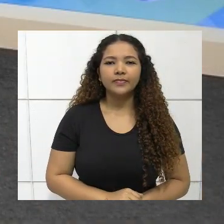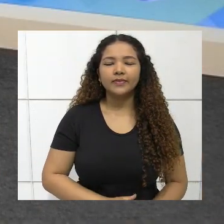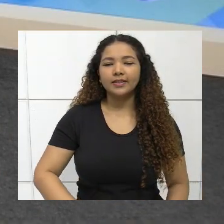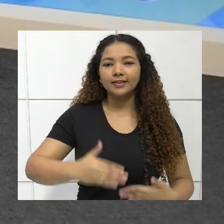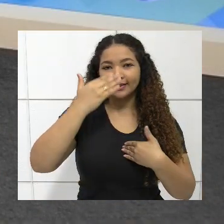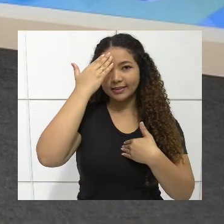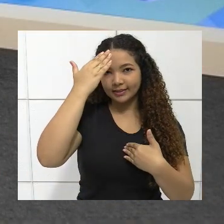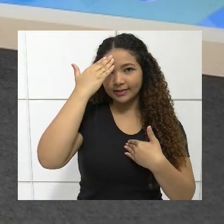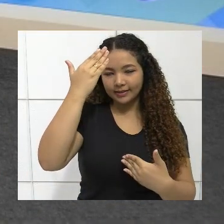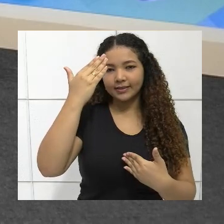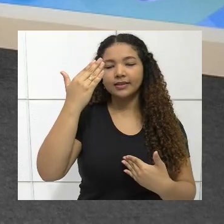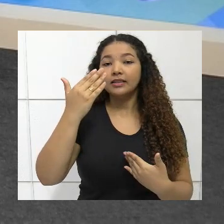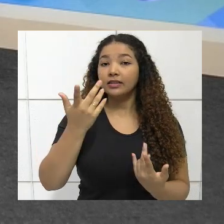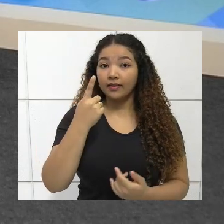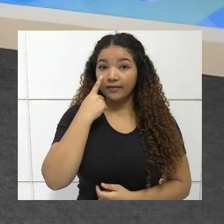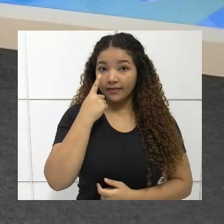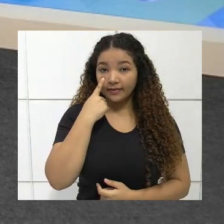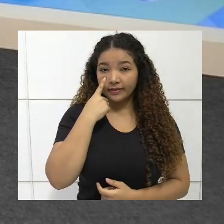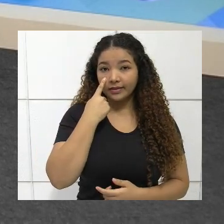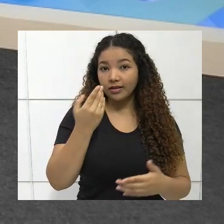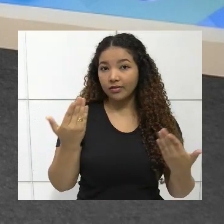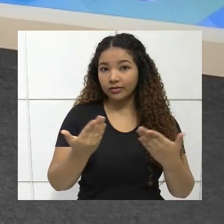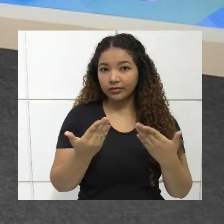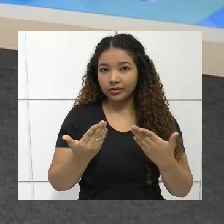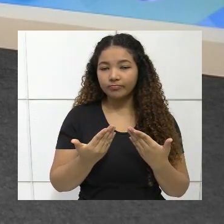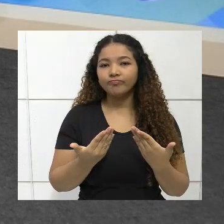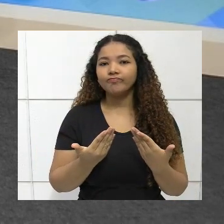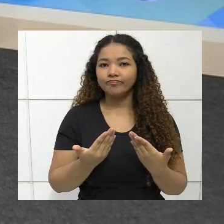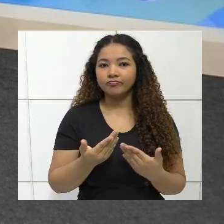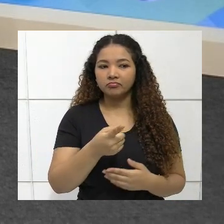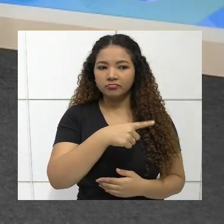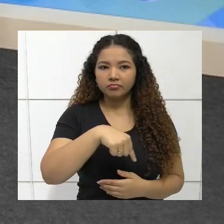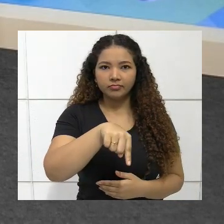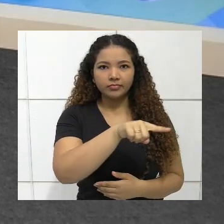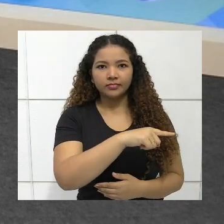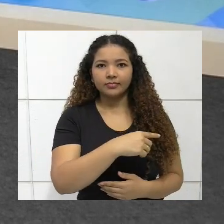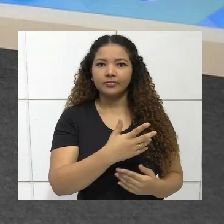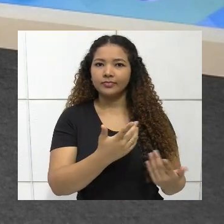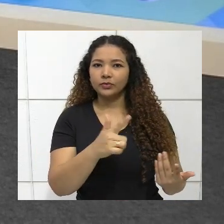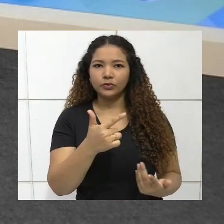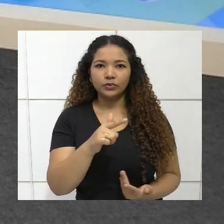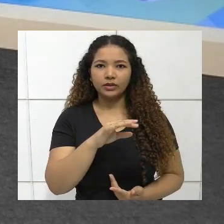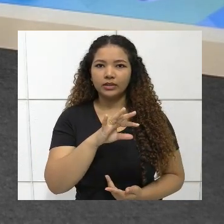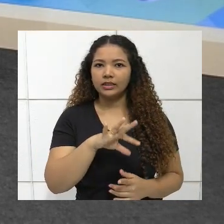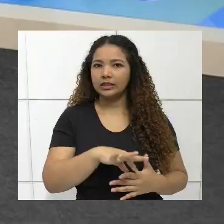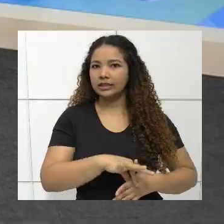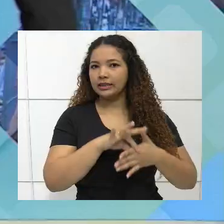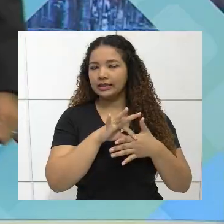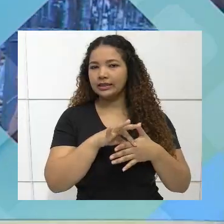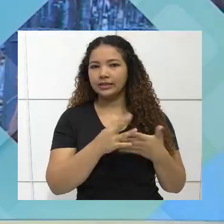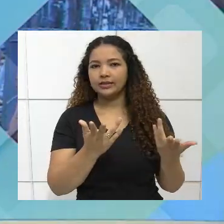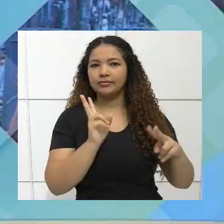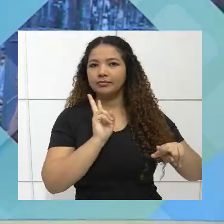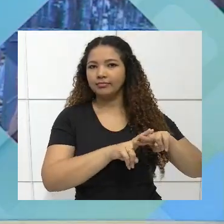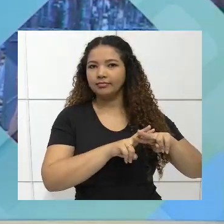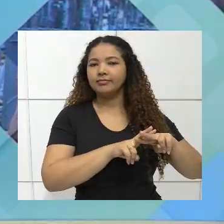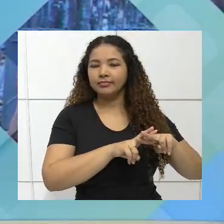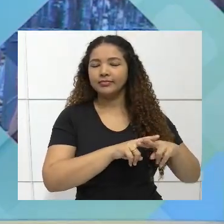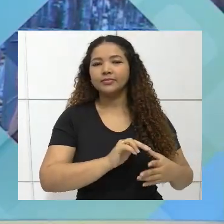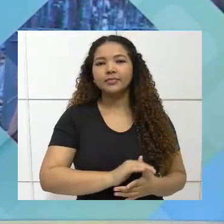Obrigado, Ender Pinheiro. Então tá aí, olha, a tribo agora está sem seu líder, o cacique foi preso. Bora aqui nesta câmera,